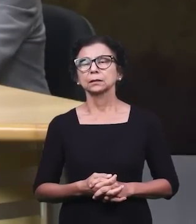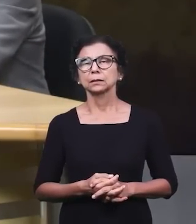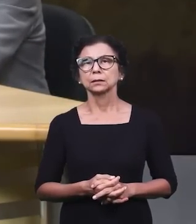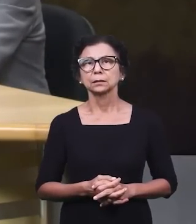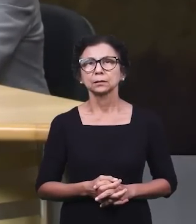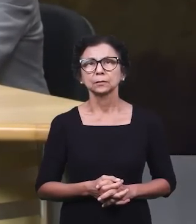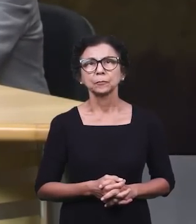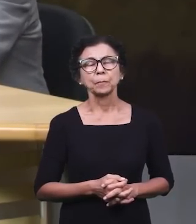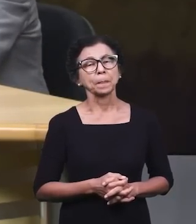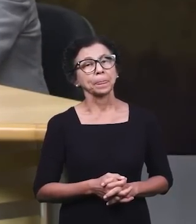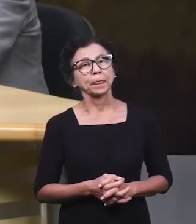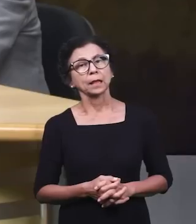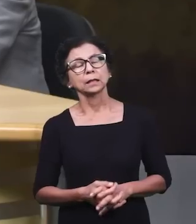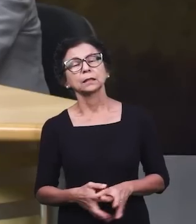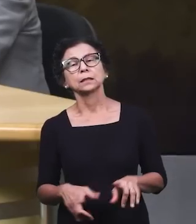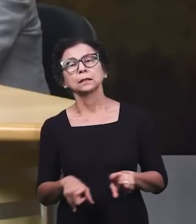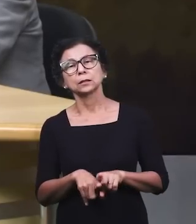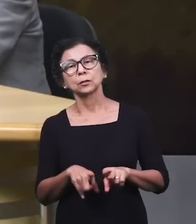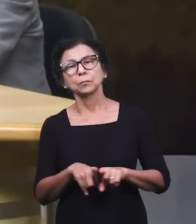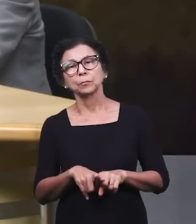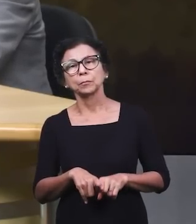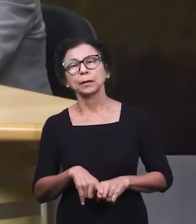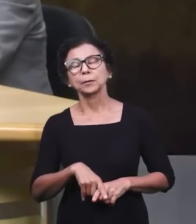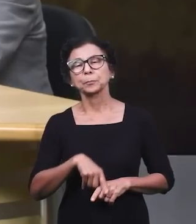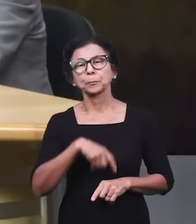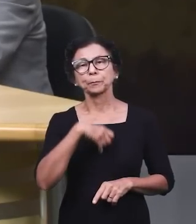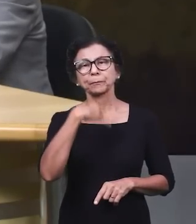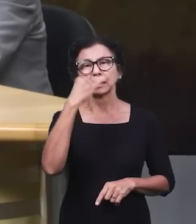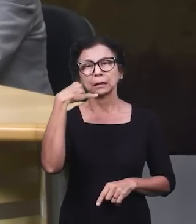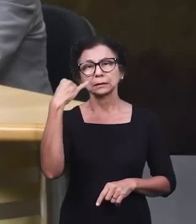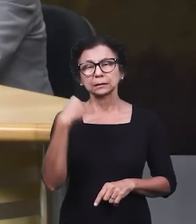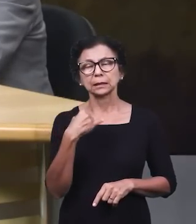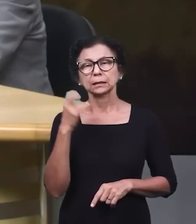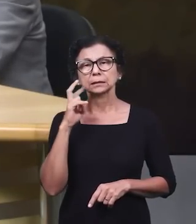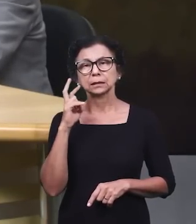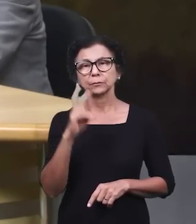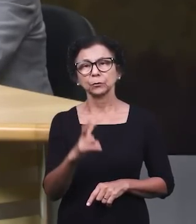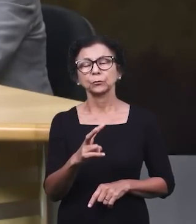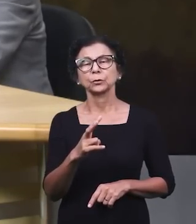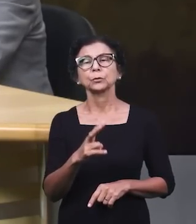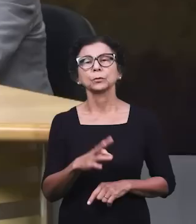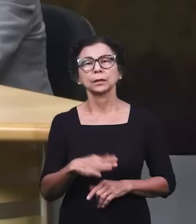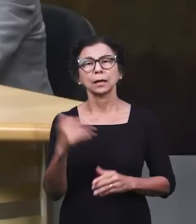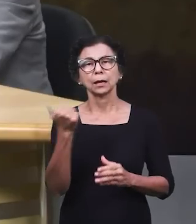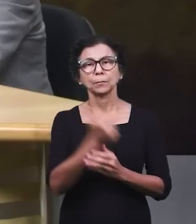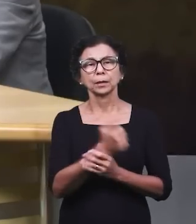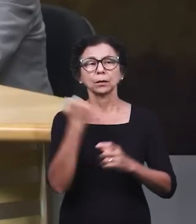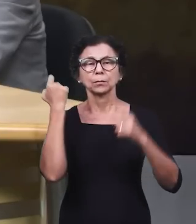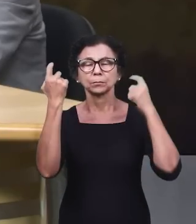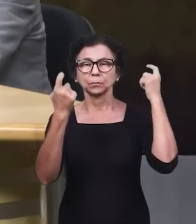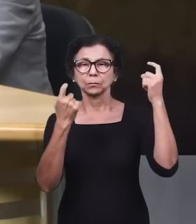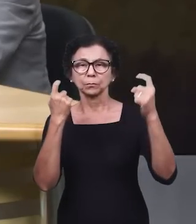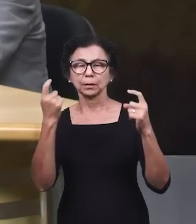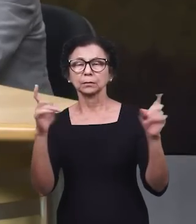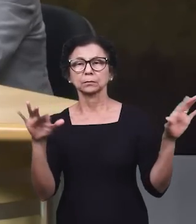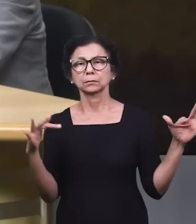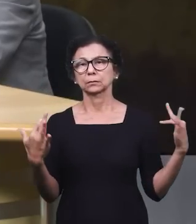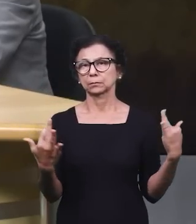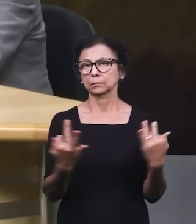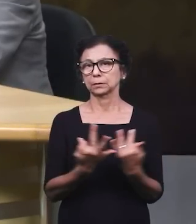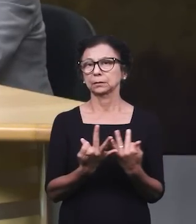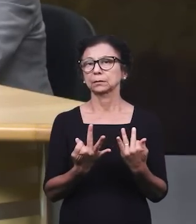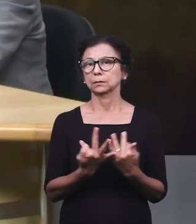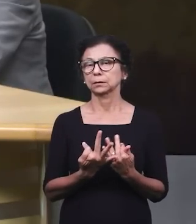quando nasceu, aprendeu. Meu pai sempre teve essa preocupação. E para a gente, para nós hoje, para a família, é